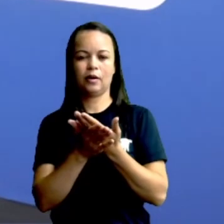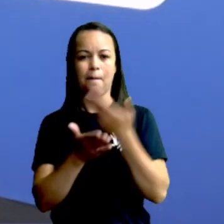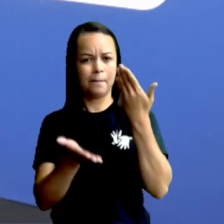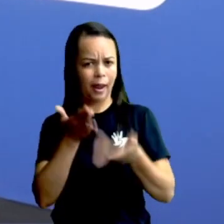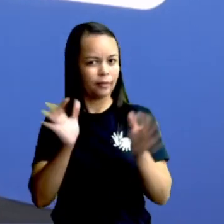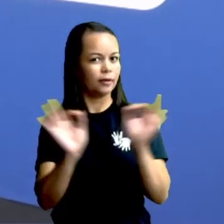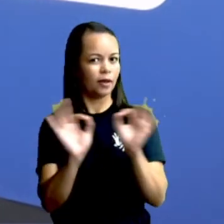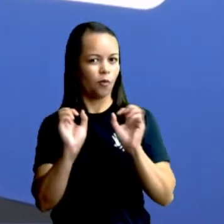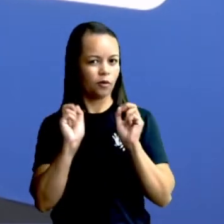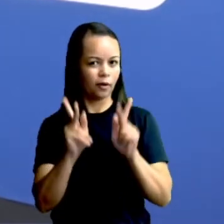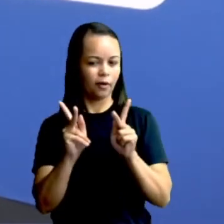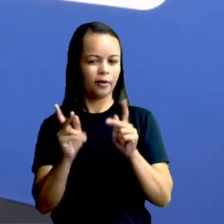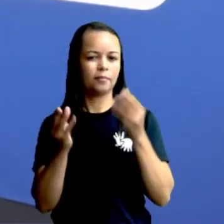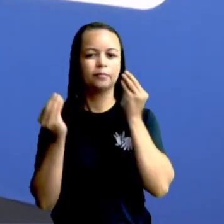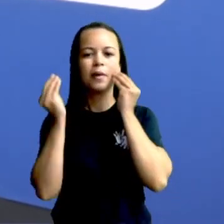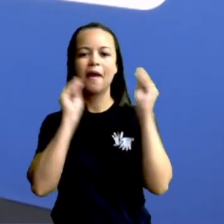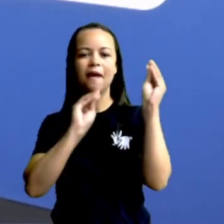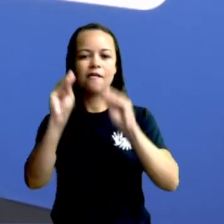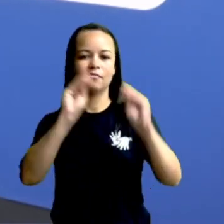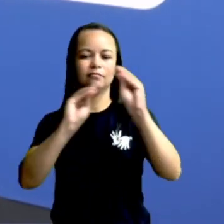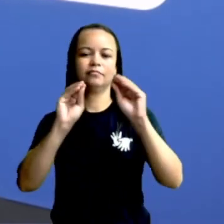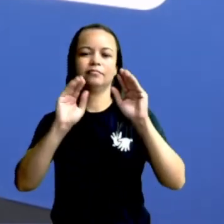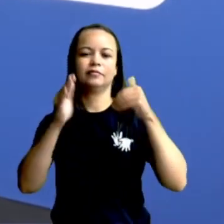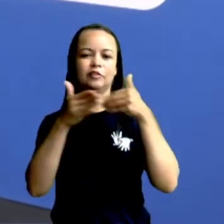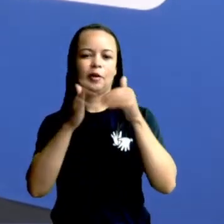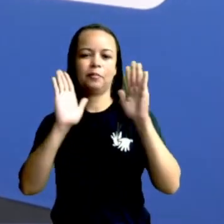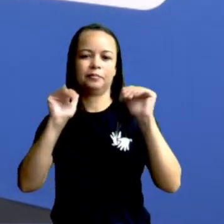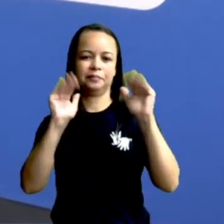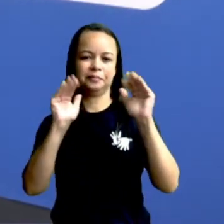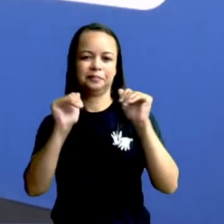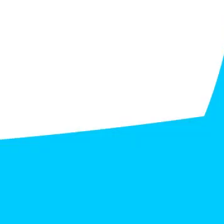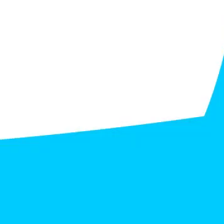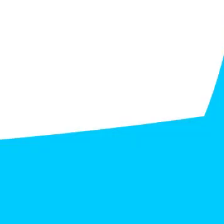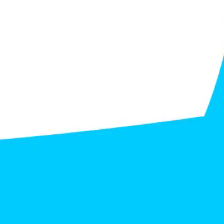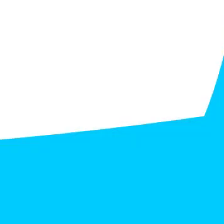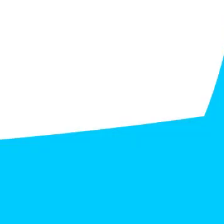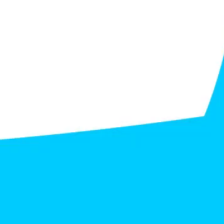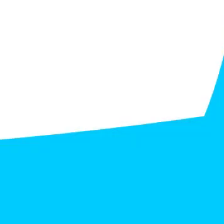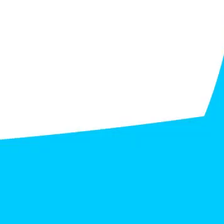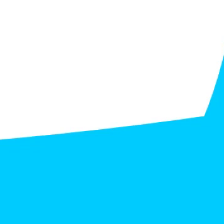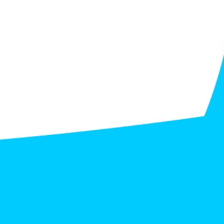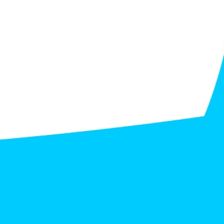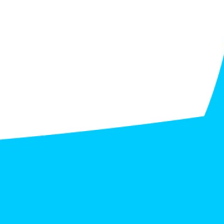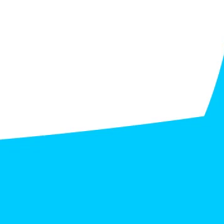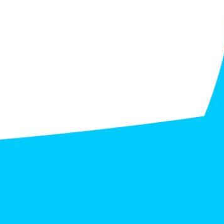vai perder, tá? Então, beijos e até a próxima. Tchau, tchau!